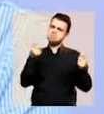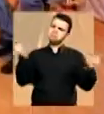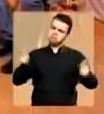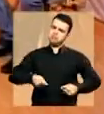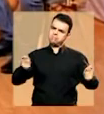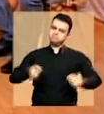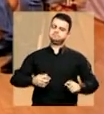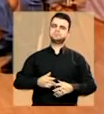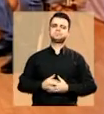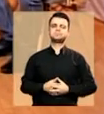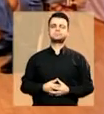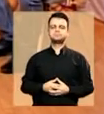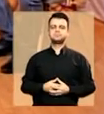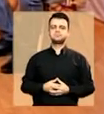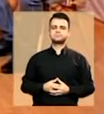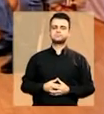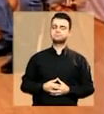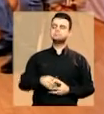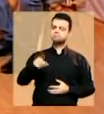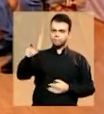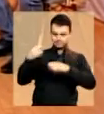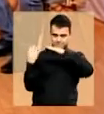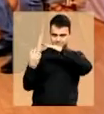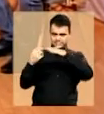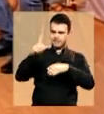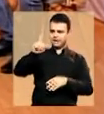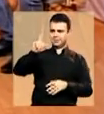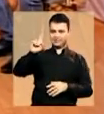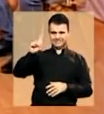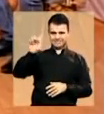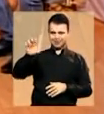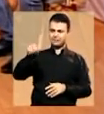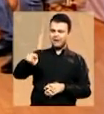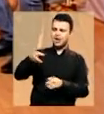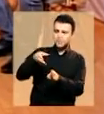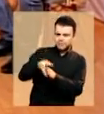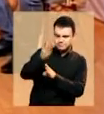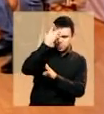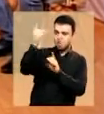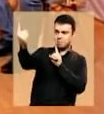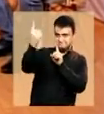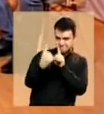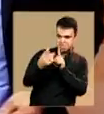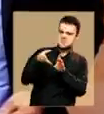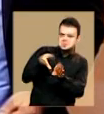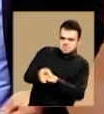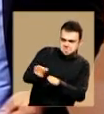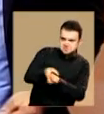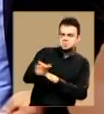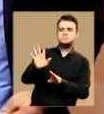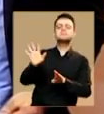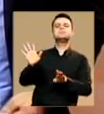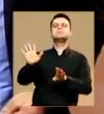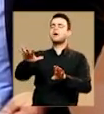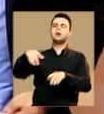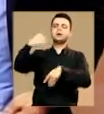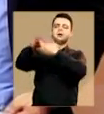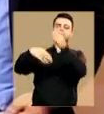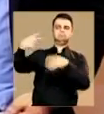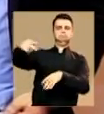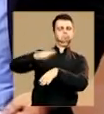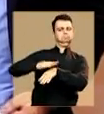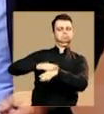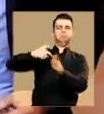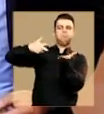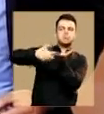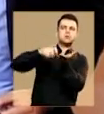trabalhado. Na verdade, vocês dão um suporte e é o candidato que vai fechando, que compra a própria passagem. Sim, sim. Mas você dá um